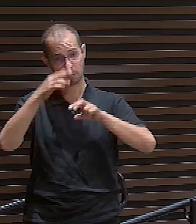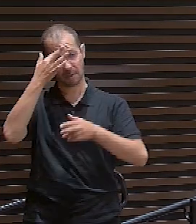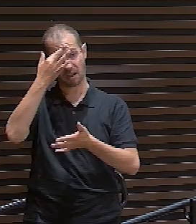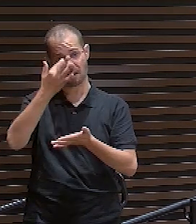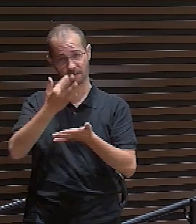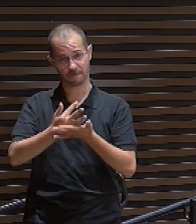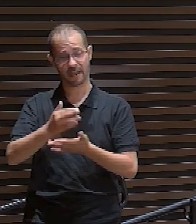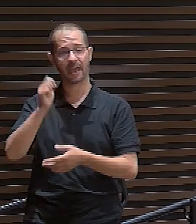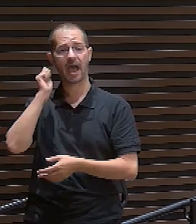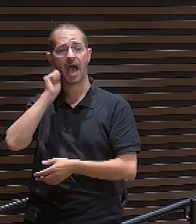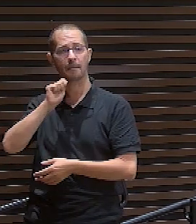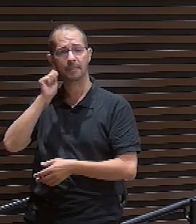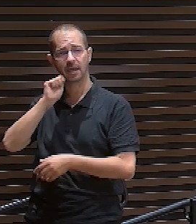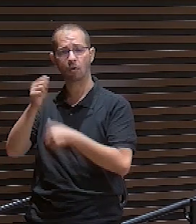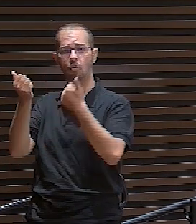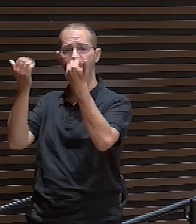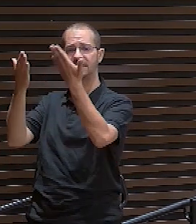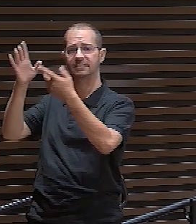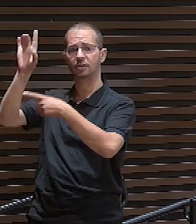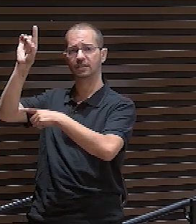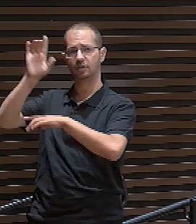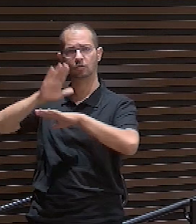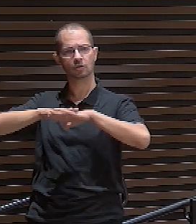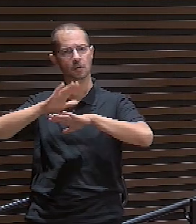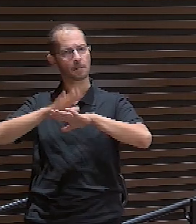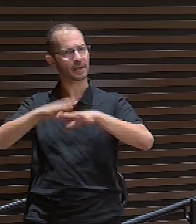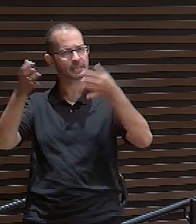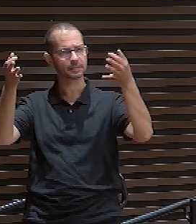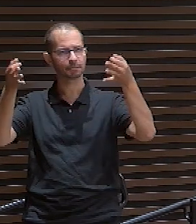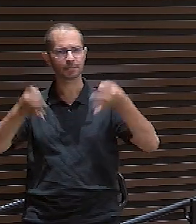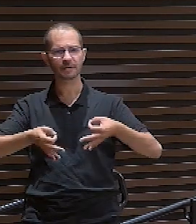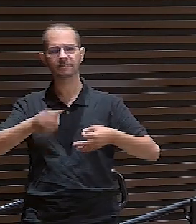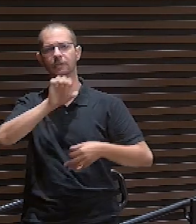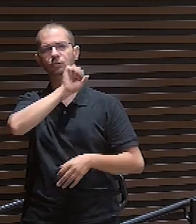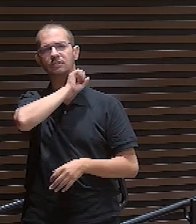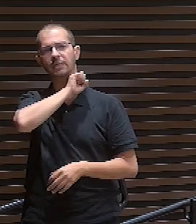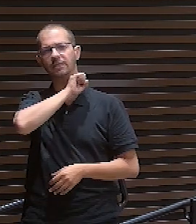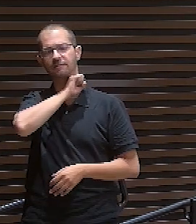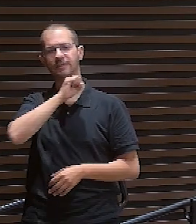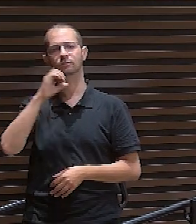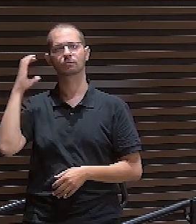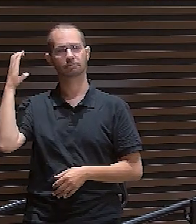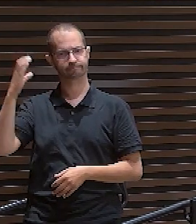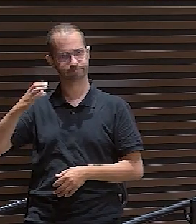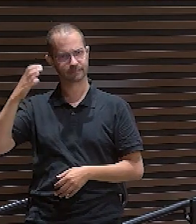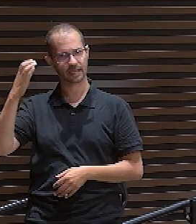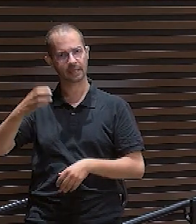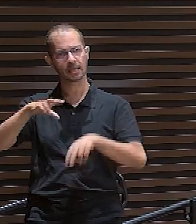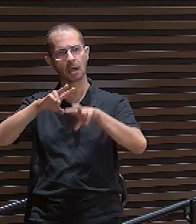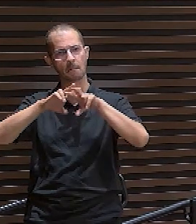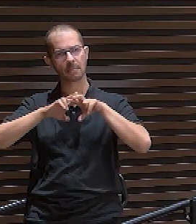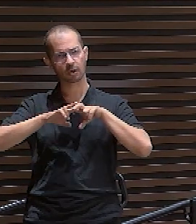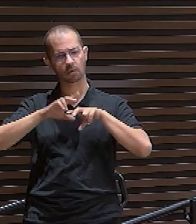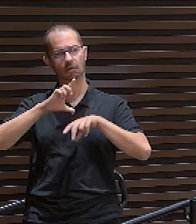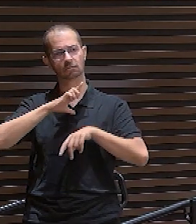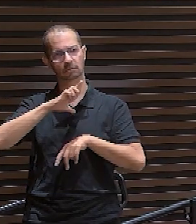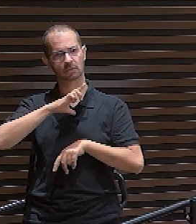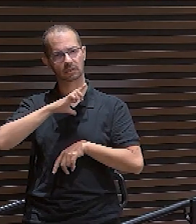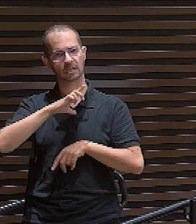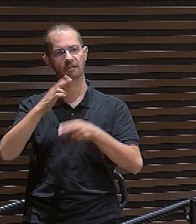Abel ofereceu a Deus mais excelente sacrifício do que Caim, pelo qual